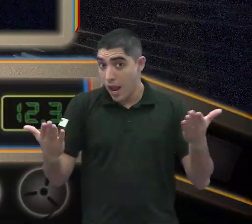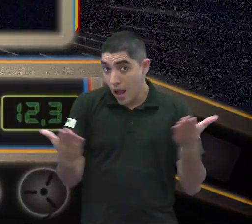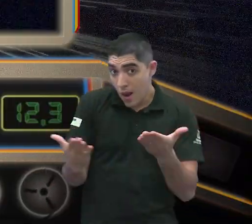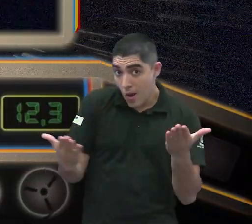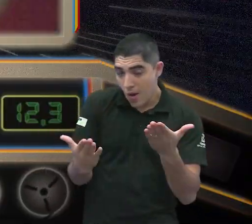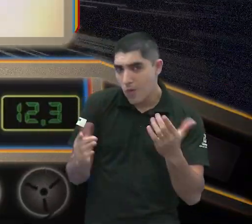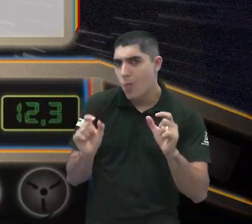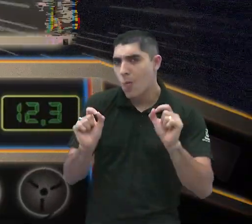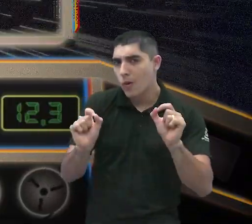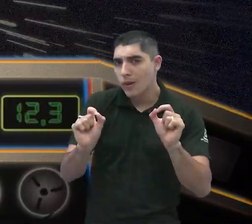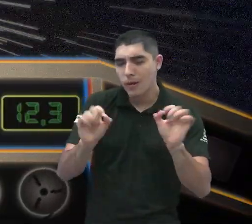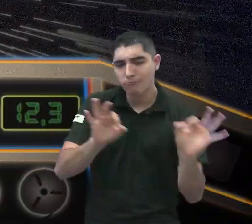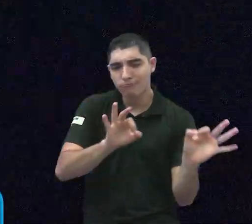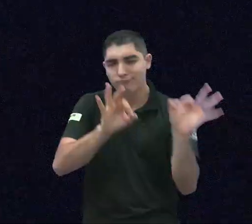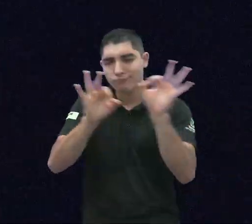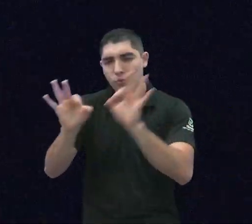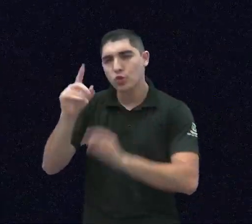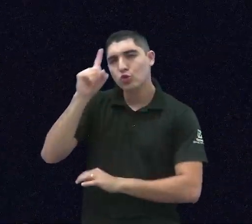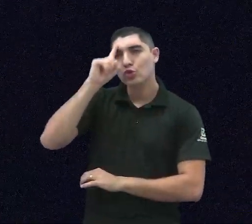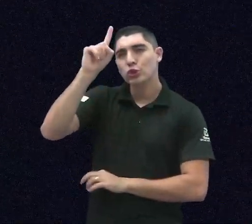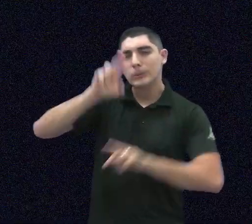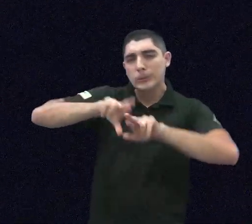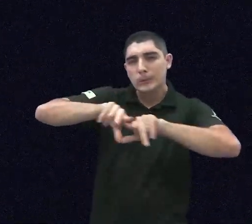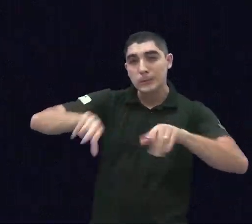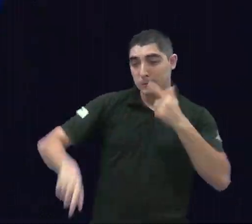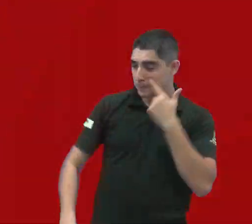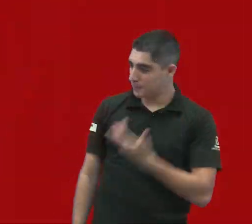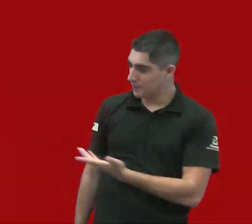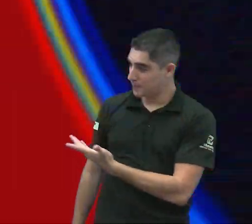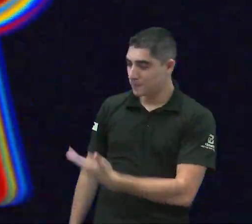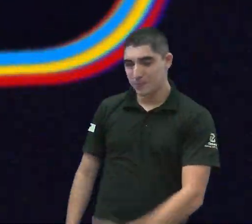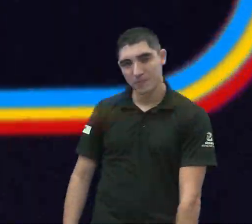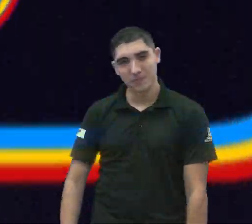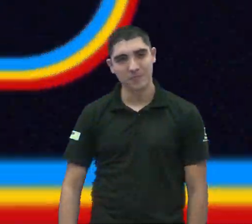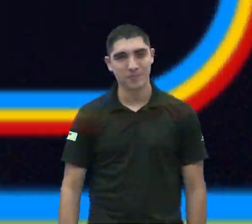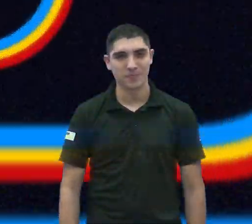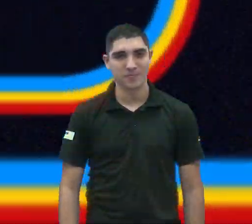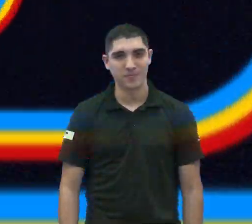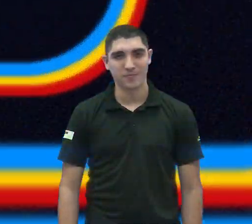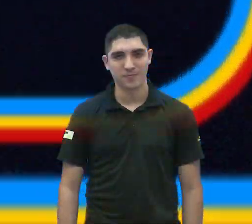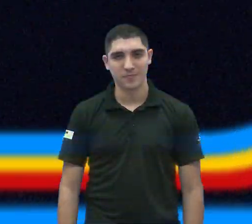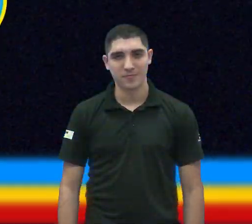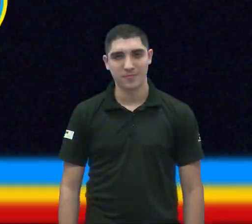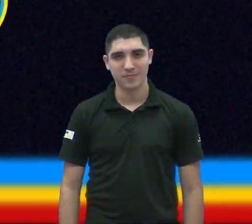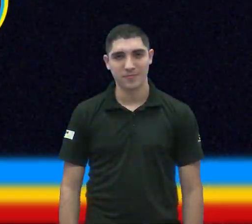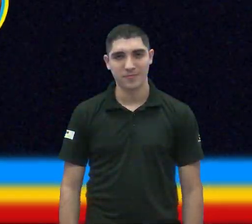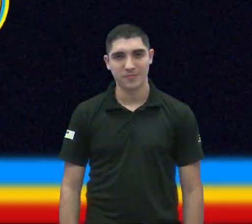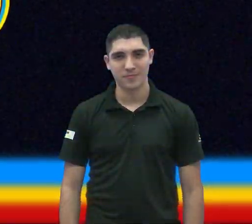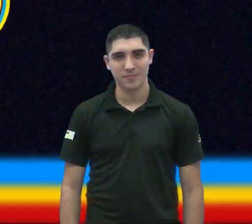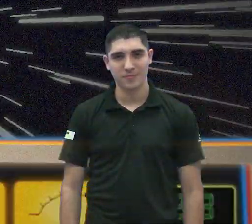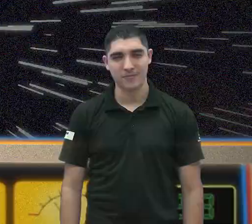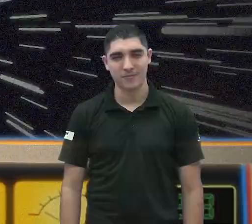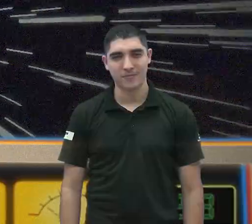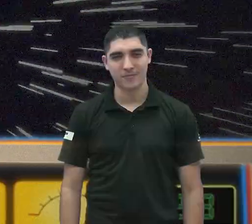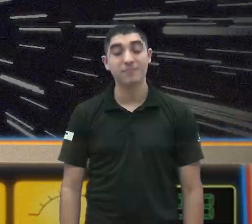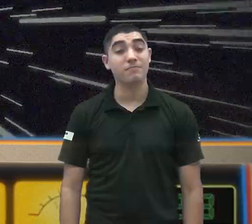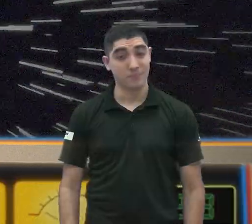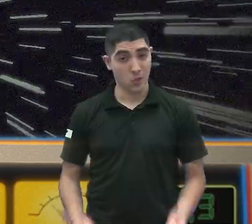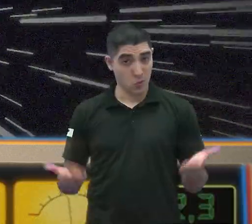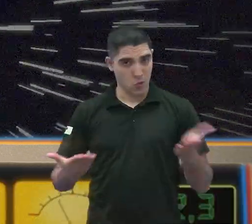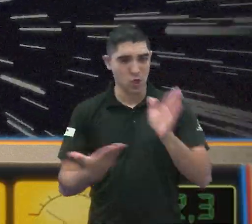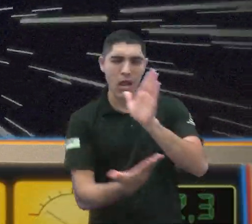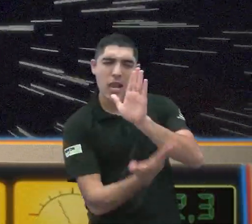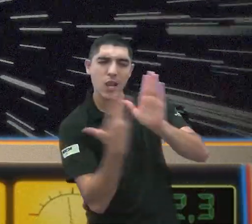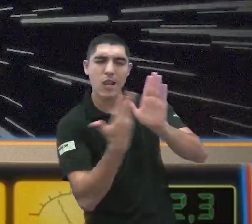do nosso almanaque retrô. No No nosso